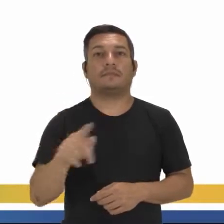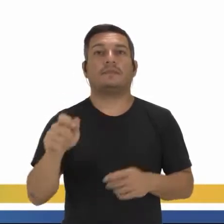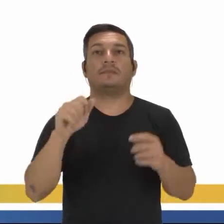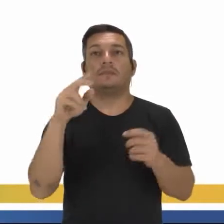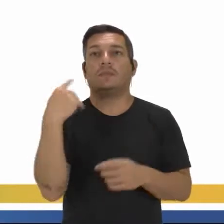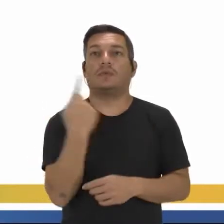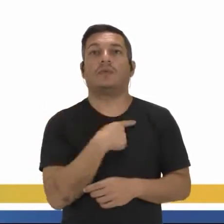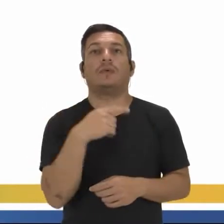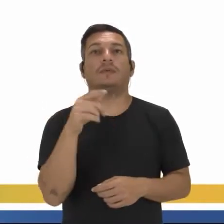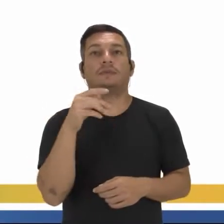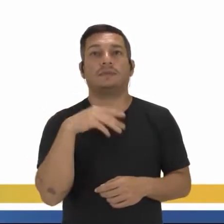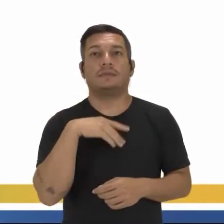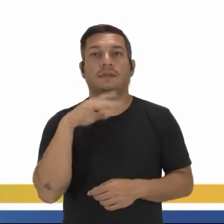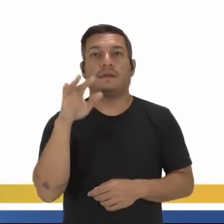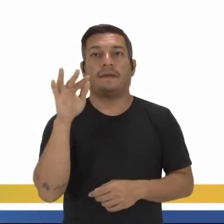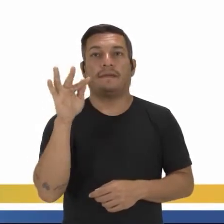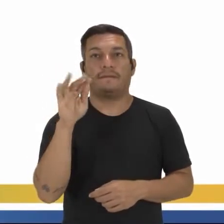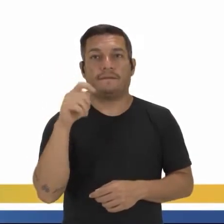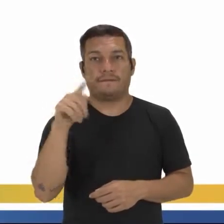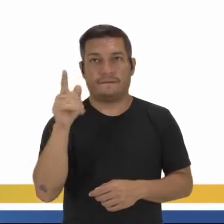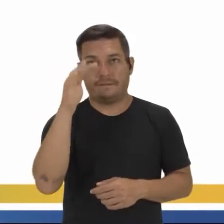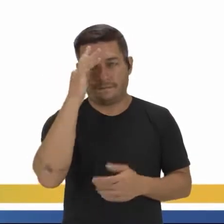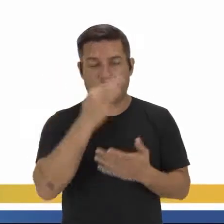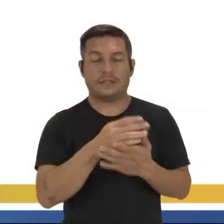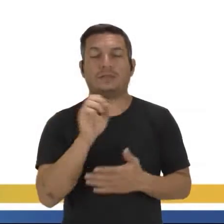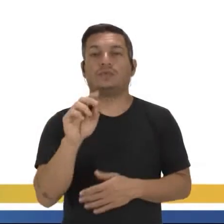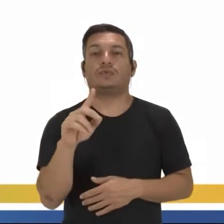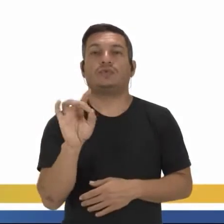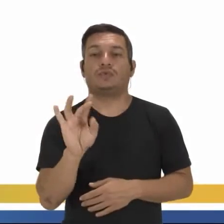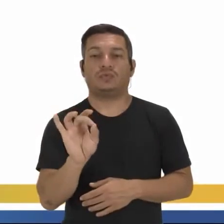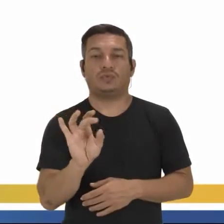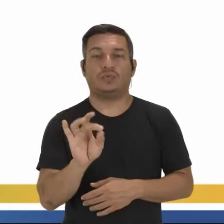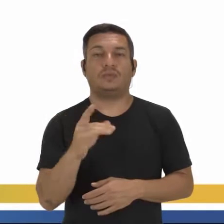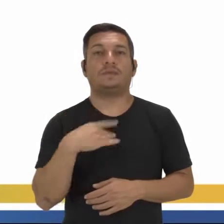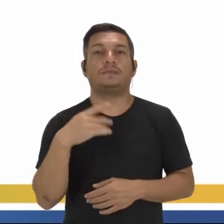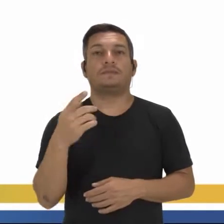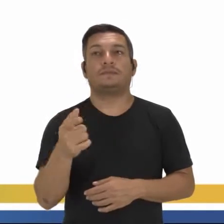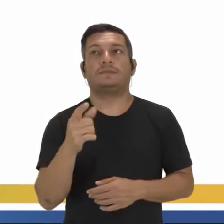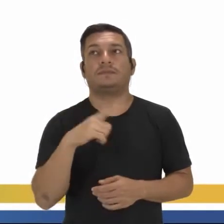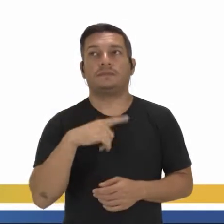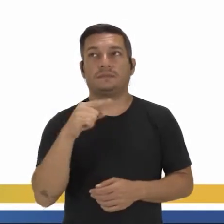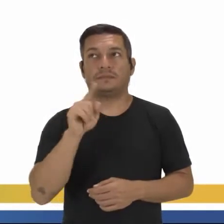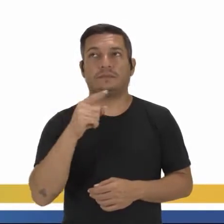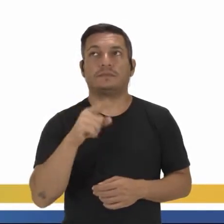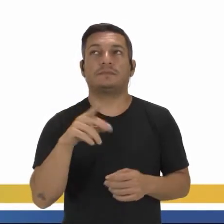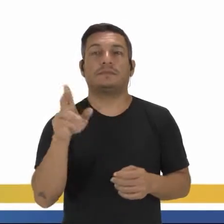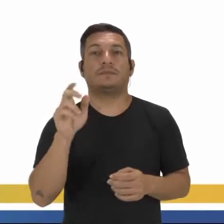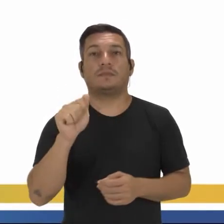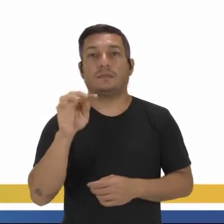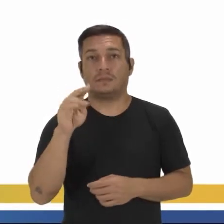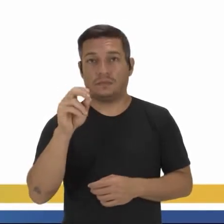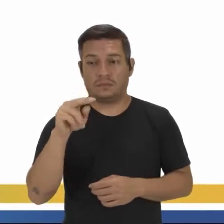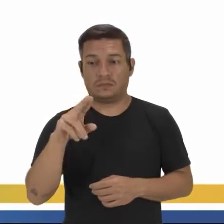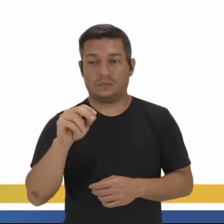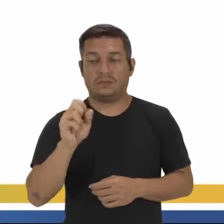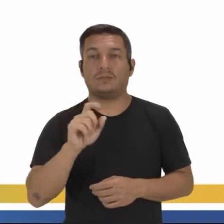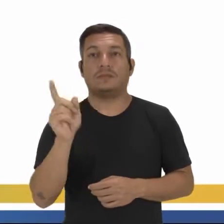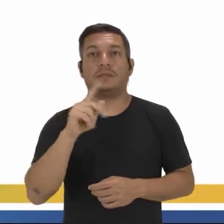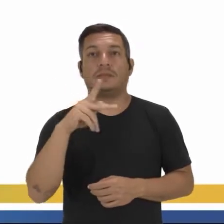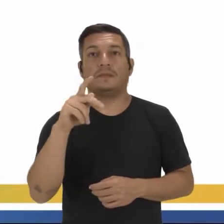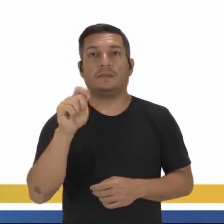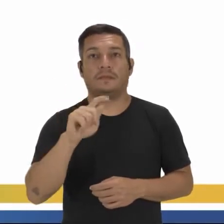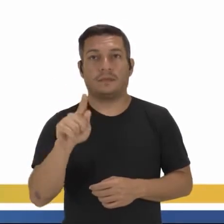nós, fé e sol. Os monossílabos tônicos são todos acentuados graficamente. Os átonos não.